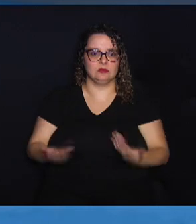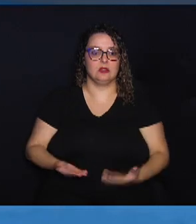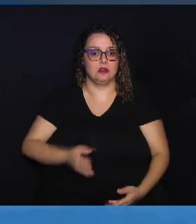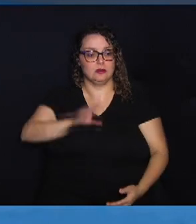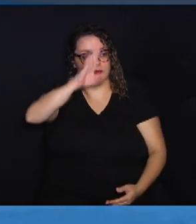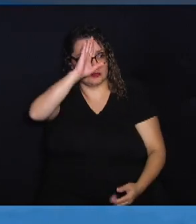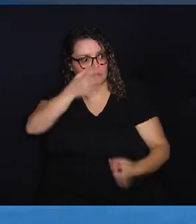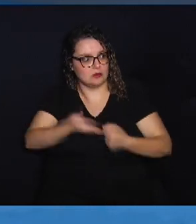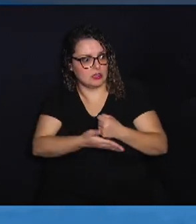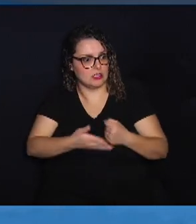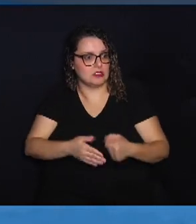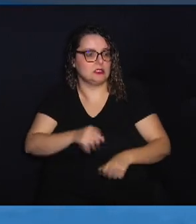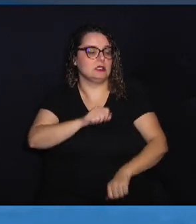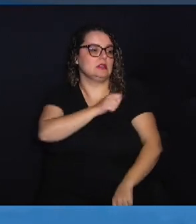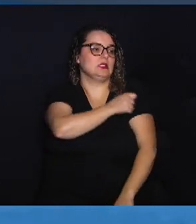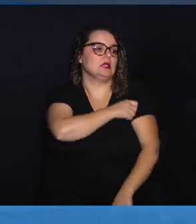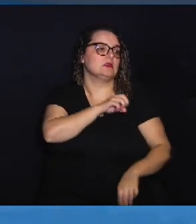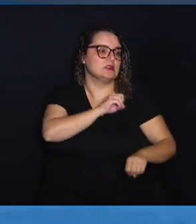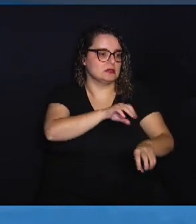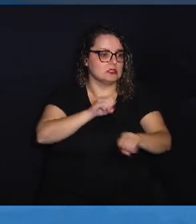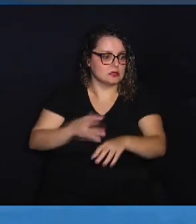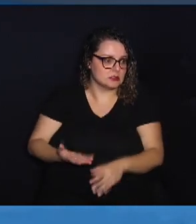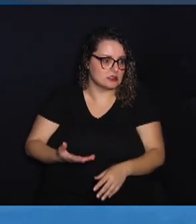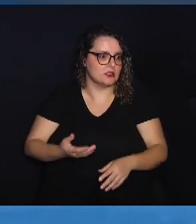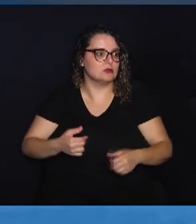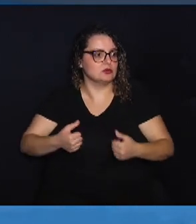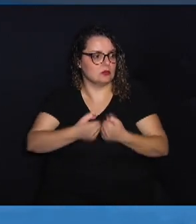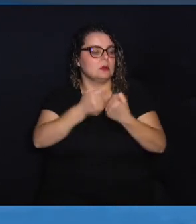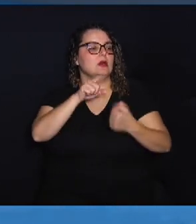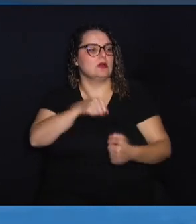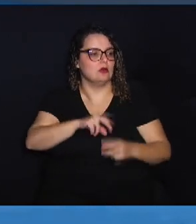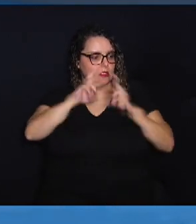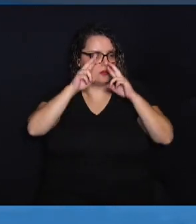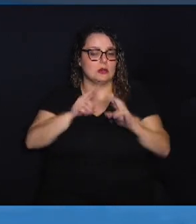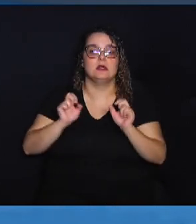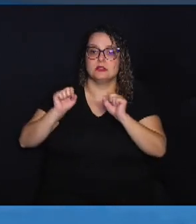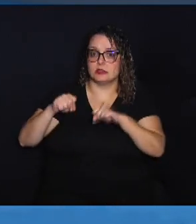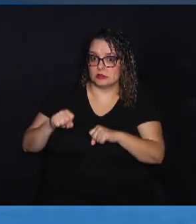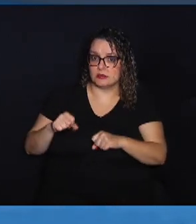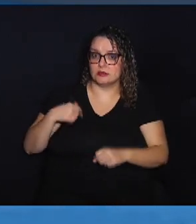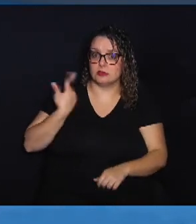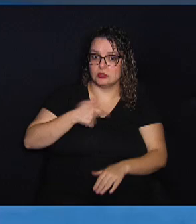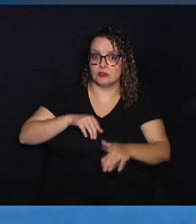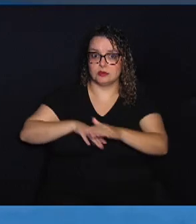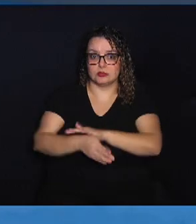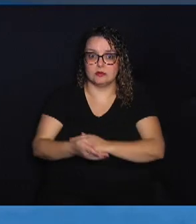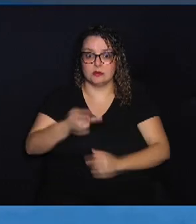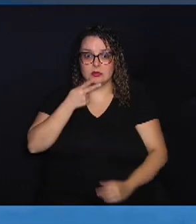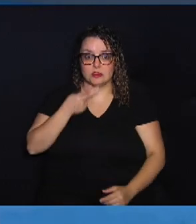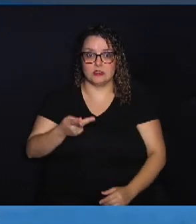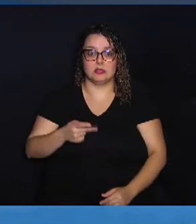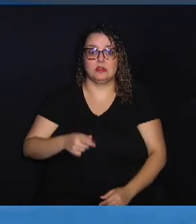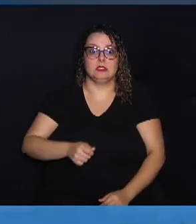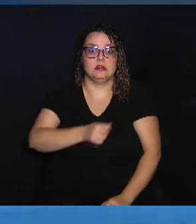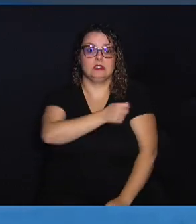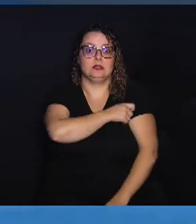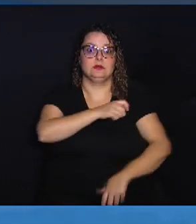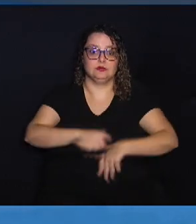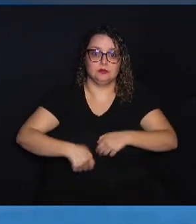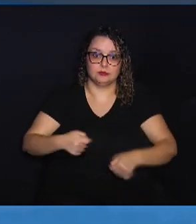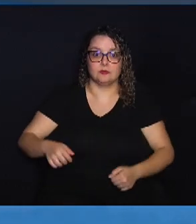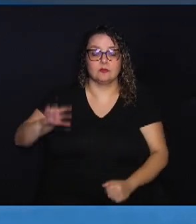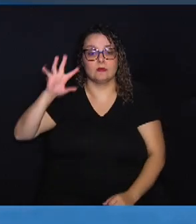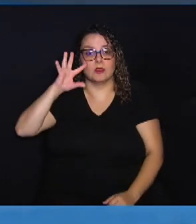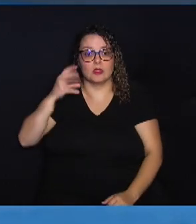combates, é o respeito, né, entre os judocas, né? Isso, a gente costuma dizer nas nossas aulas que nas aulas de judô, além do